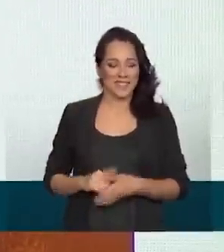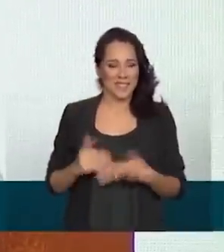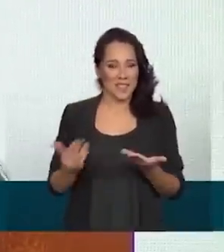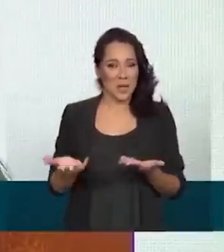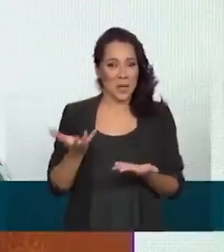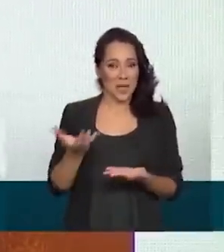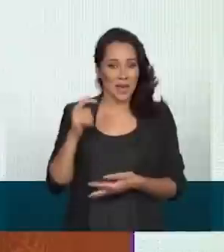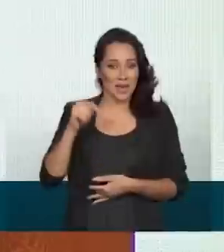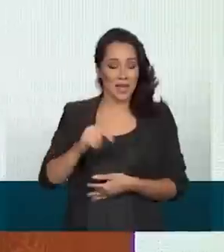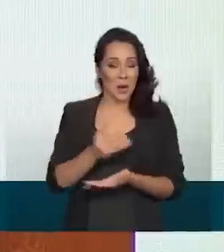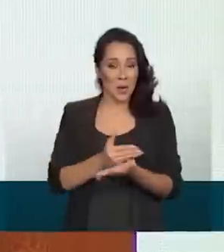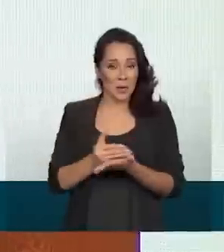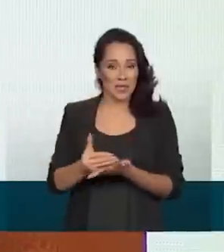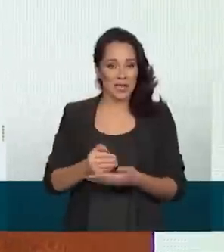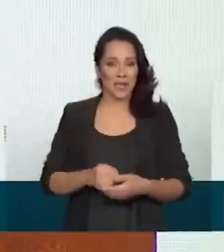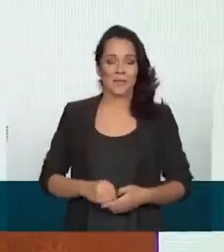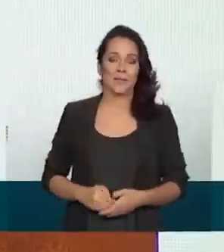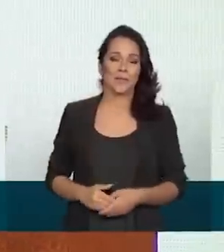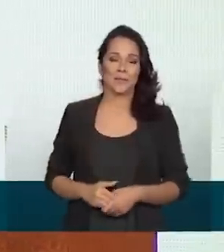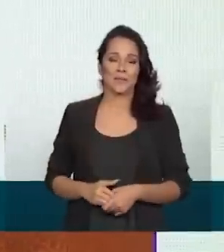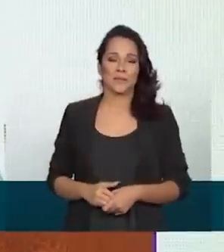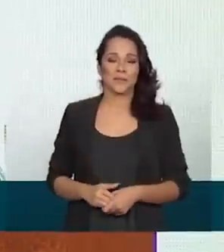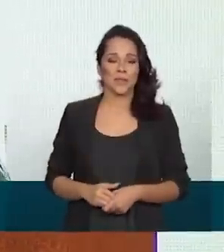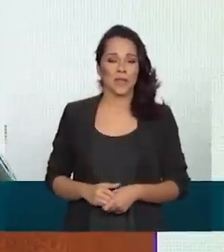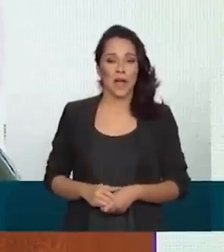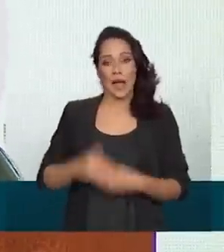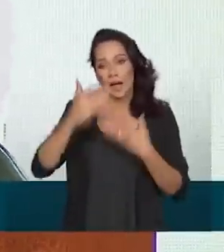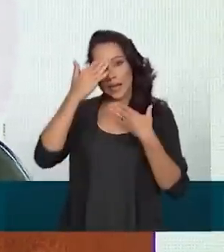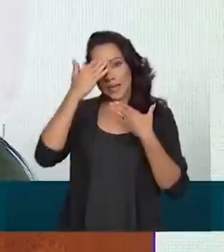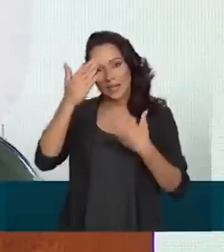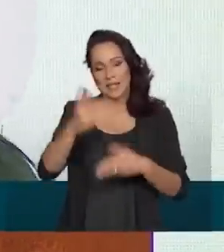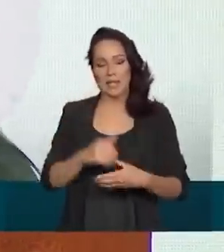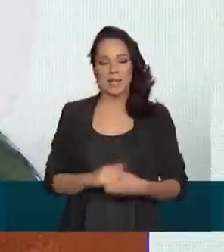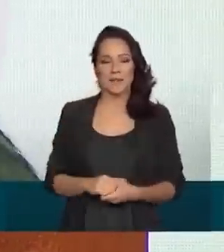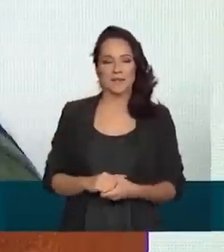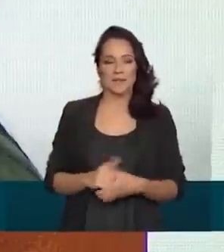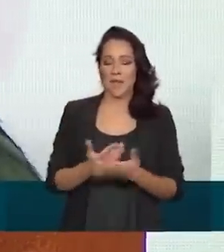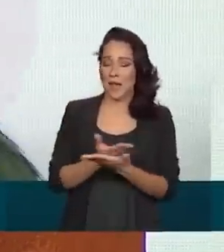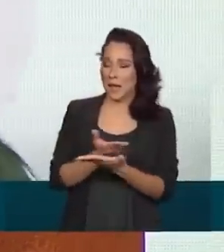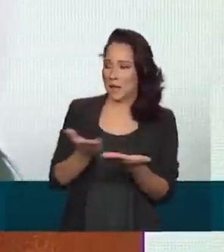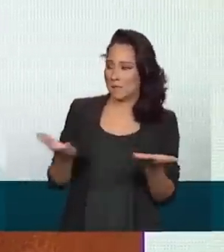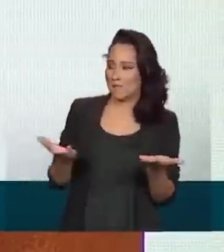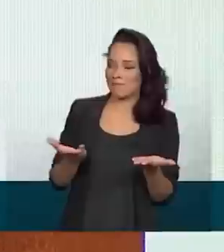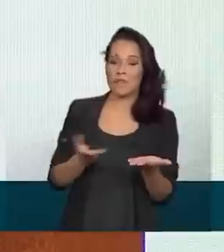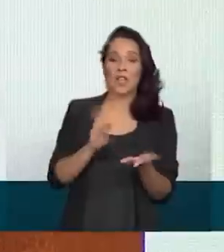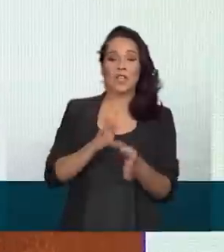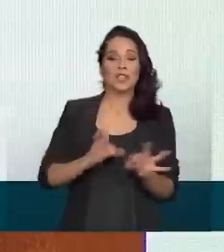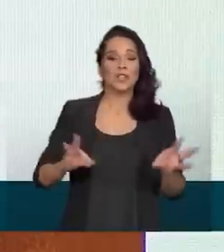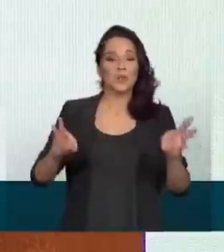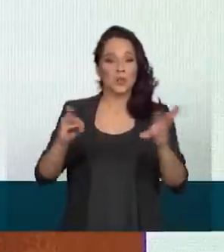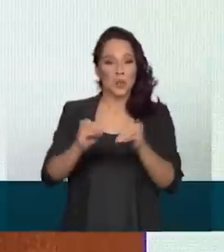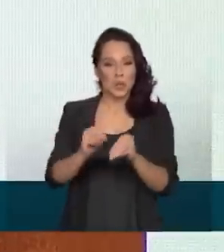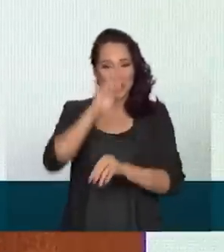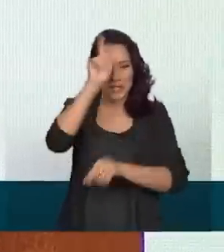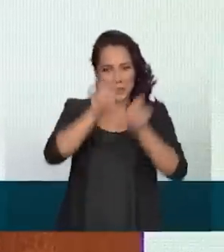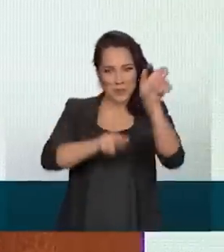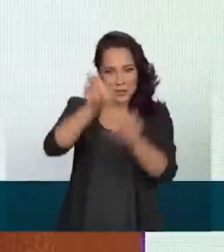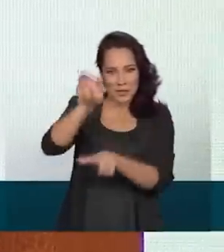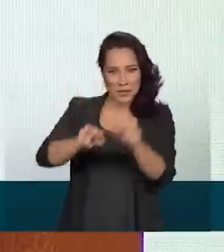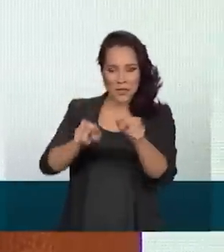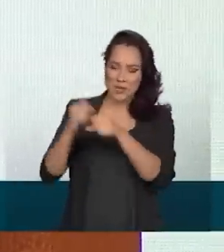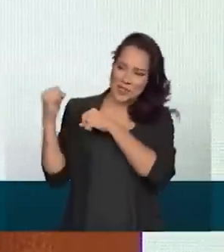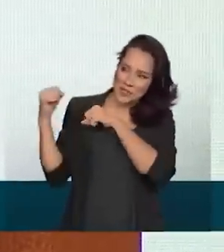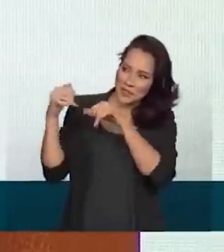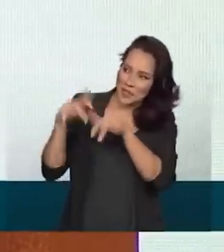Quero aqui, inicialmente, agradecer a presença de todas as pessoas que